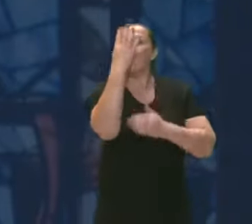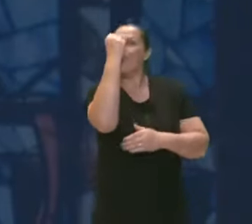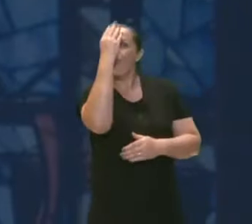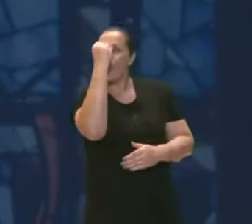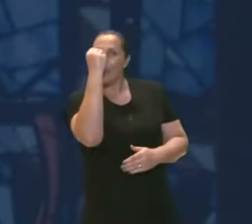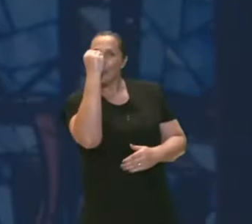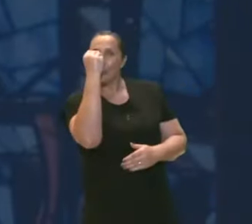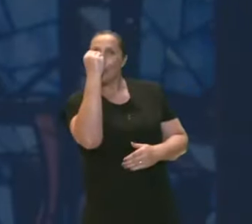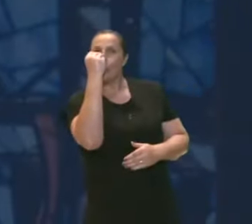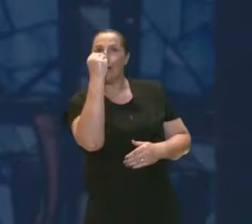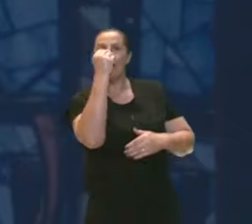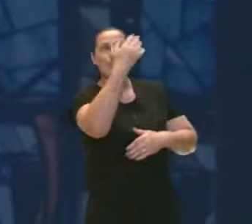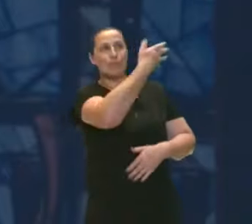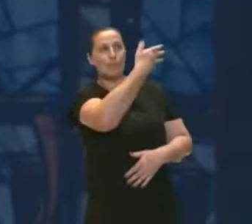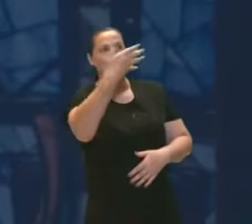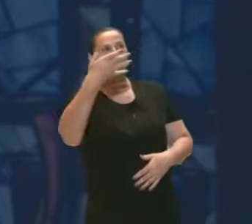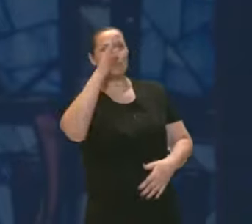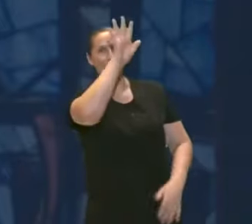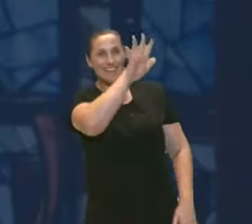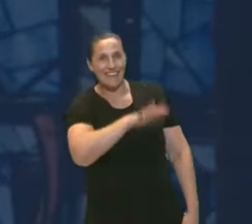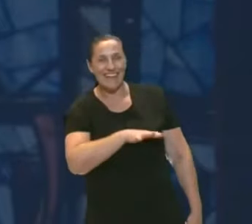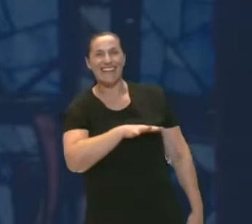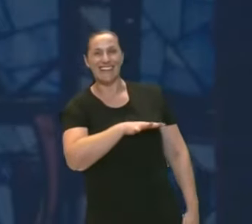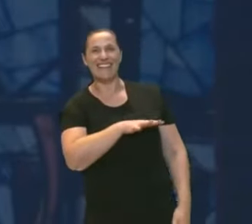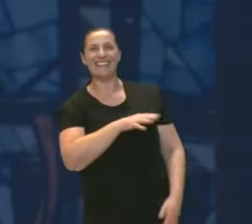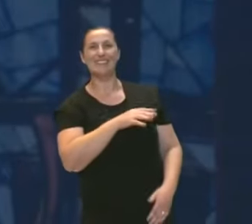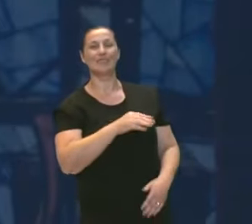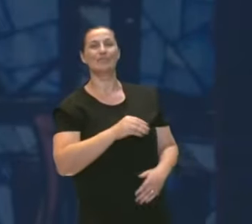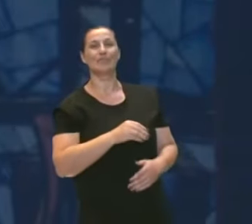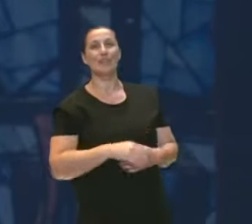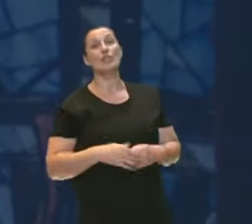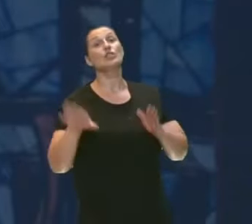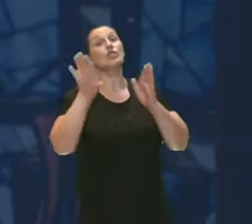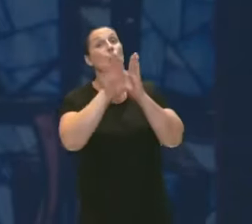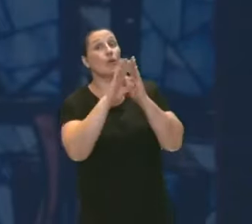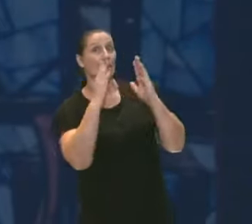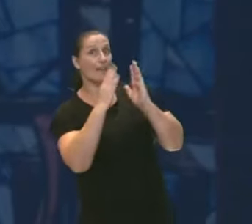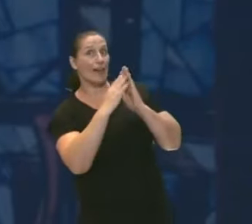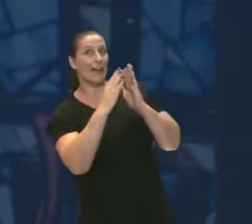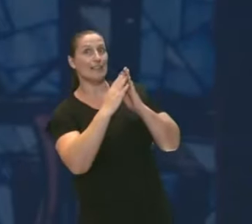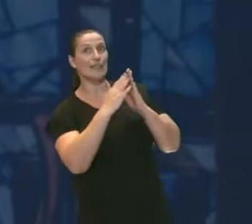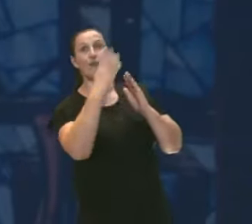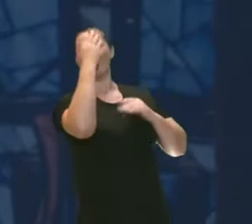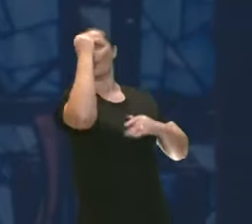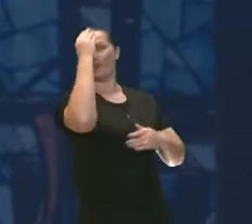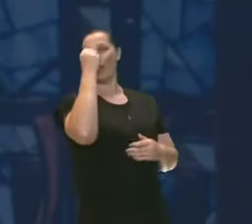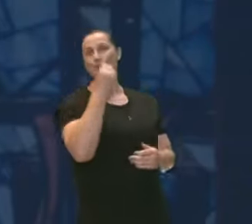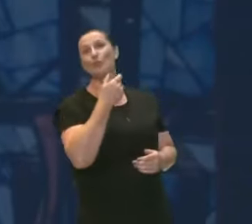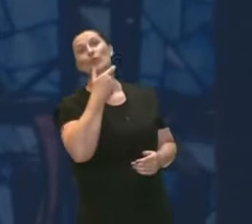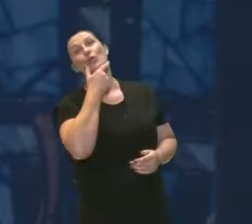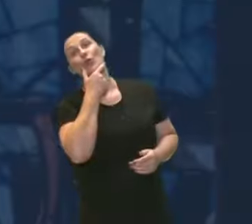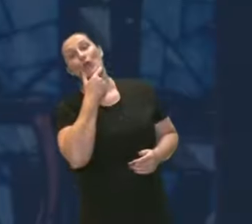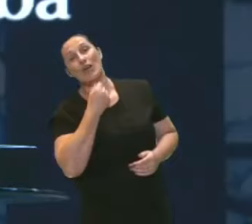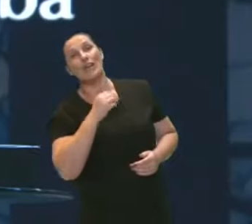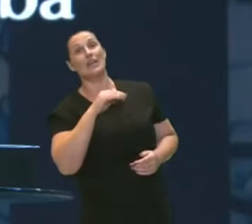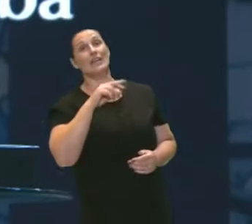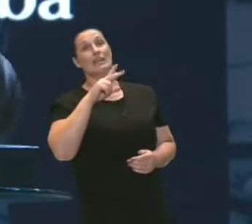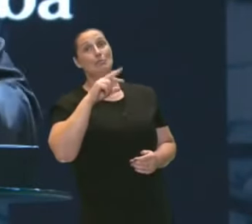dar o calendário para as famílias. Então chegou lá em casa, calendário de foto do meu irmão, da minha irmã e meu.